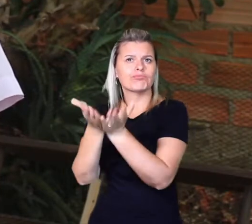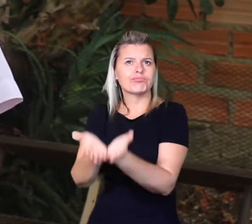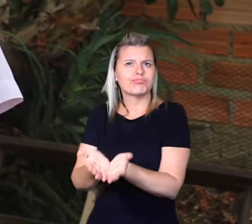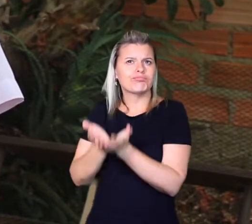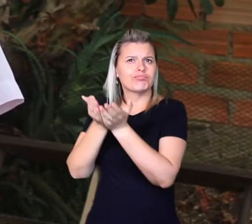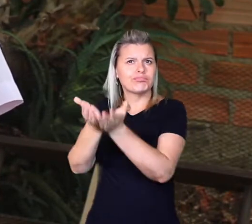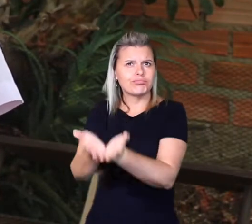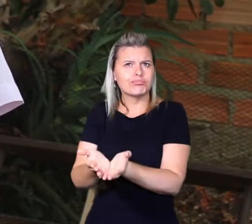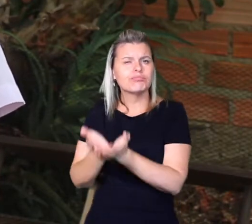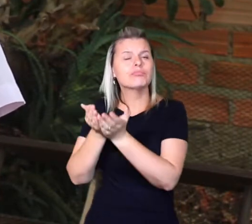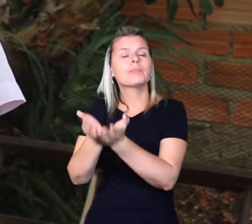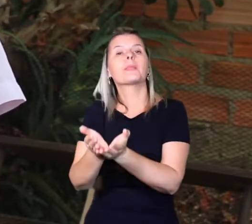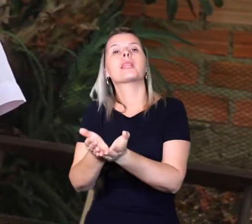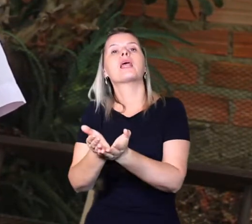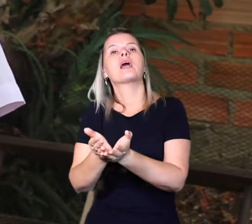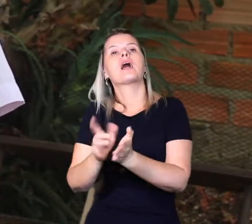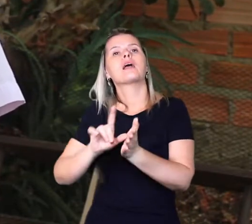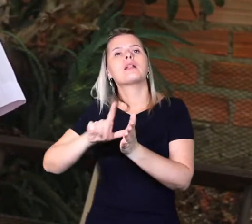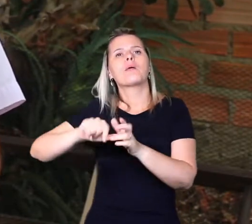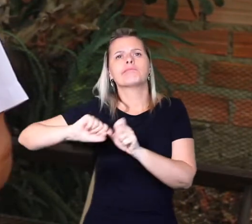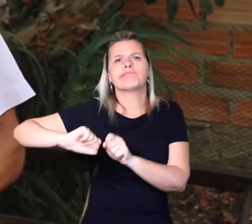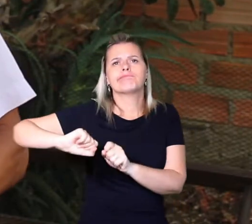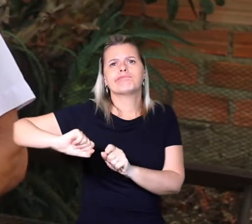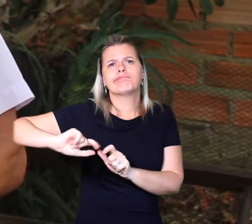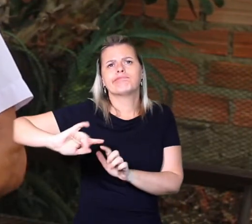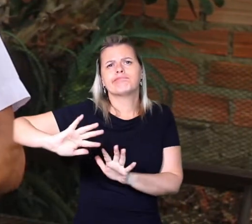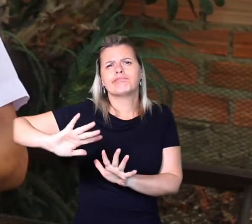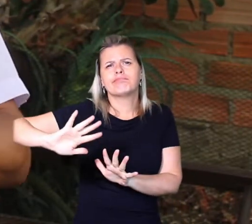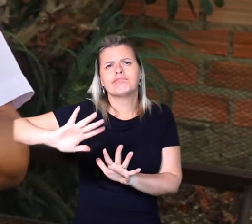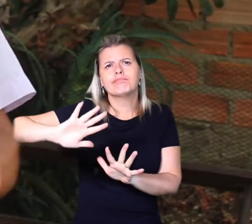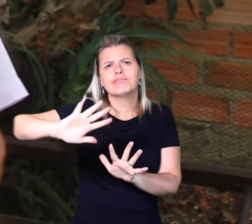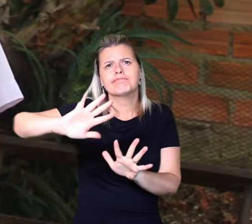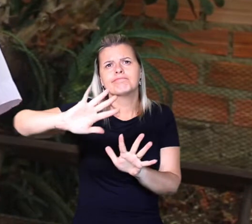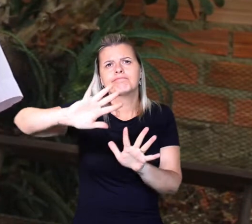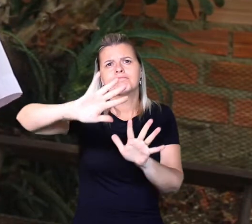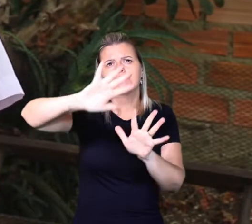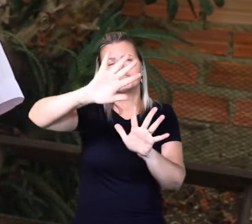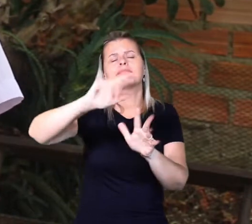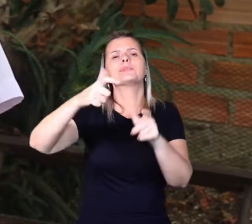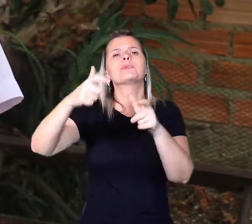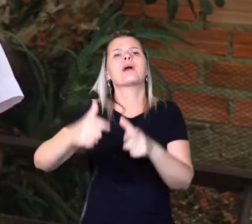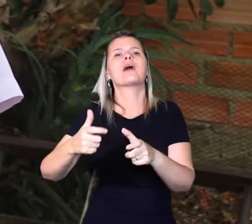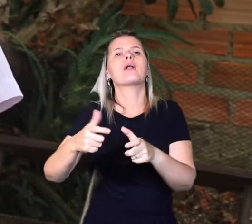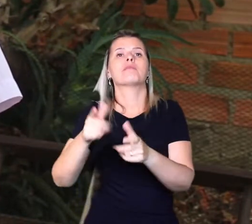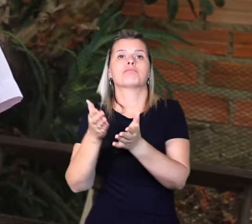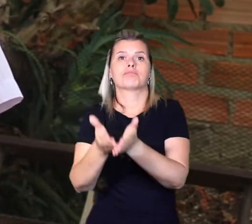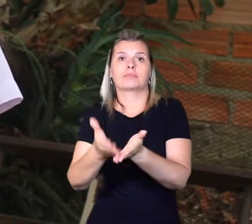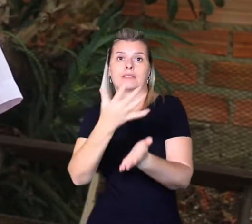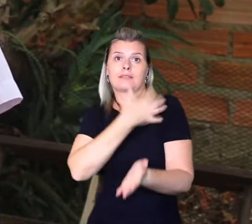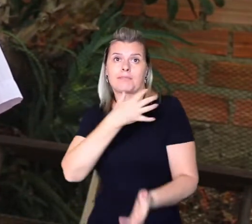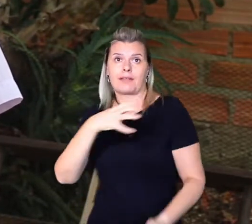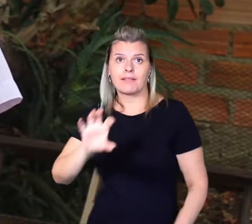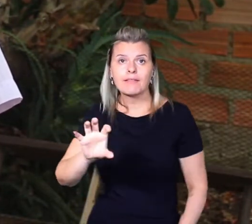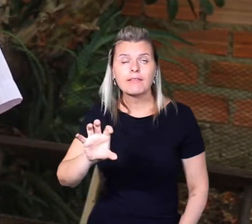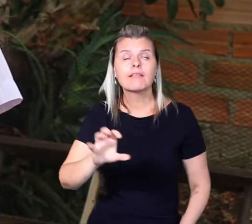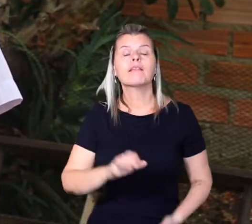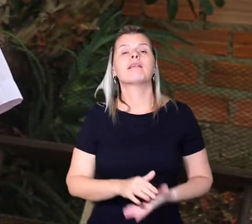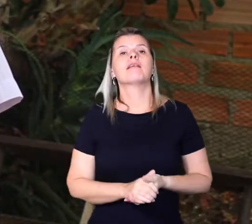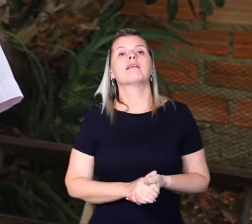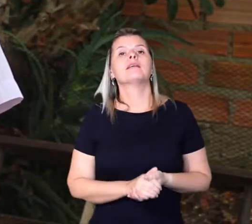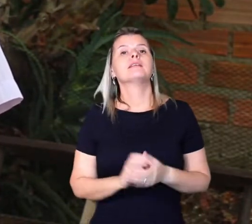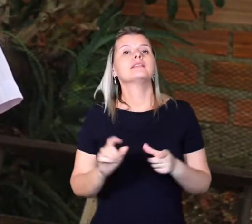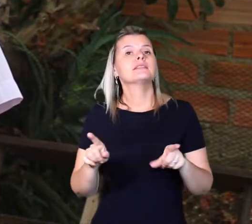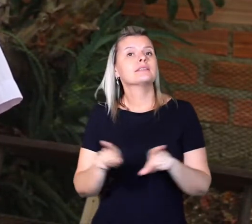que vinham nos navios tumbeiros, e depois foram se irradiando primordialmente no porto de Salvador,